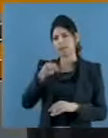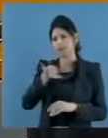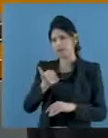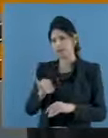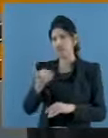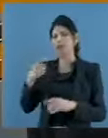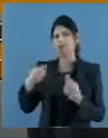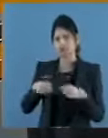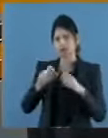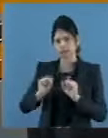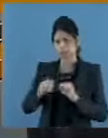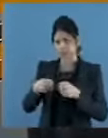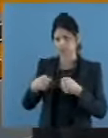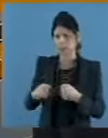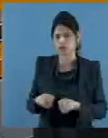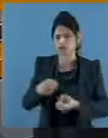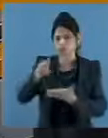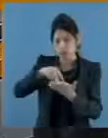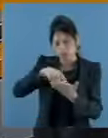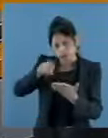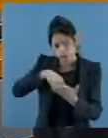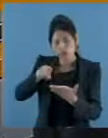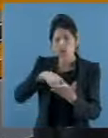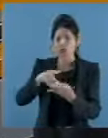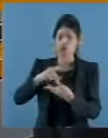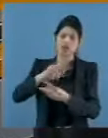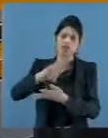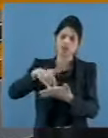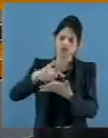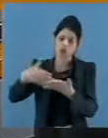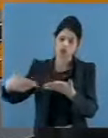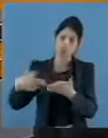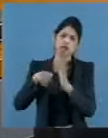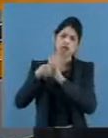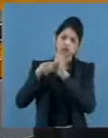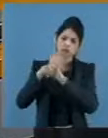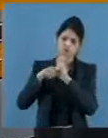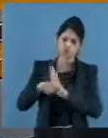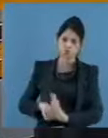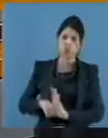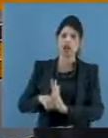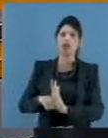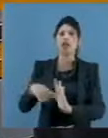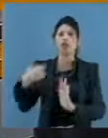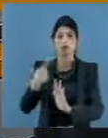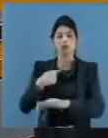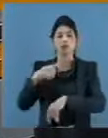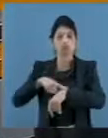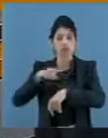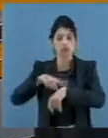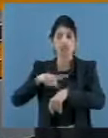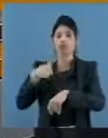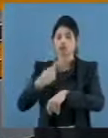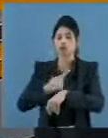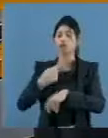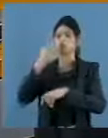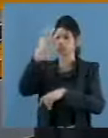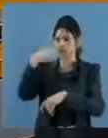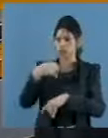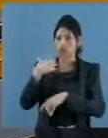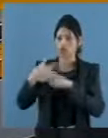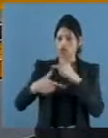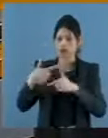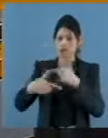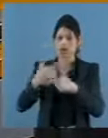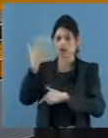estudo, leitura de documento. Isso leva tempo e corresponde ao nosso compromisso e seriedade com esse trabalho.